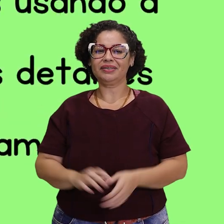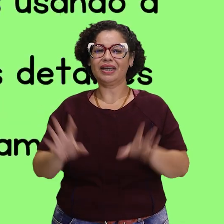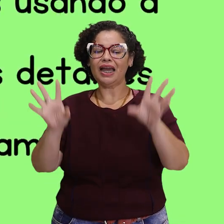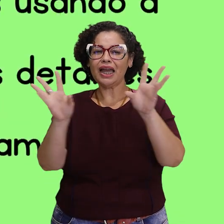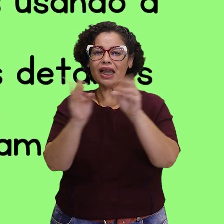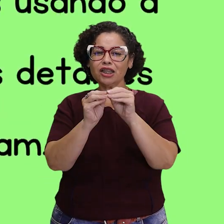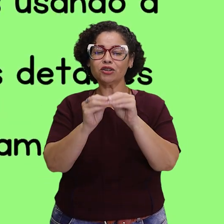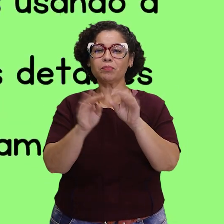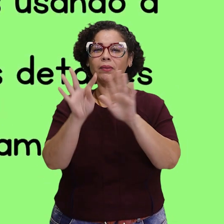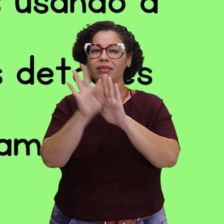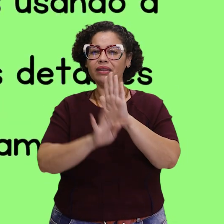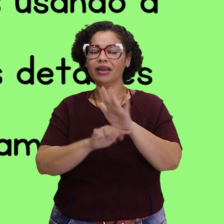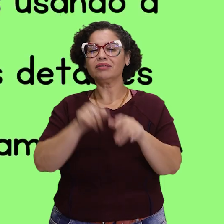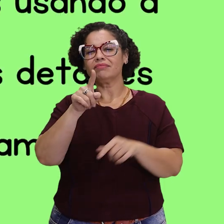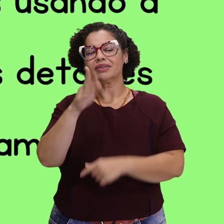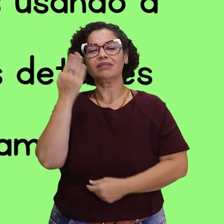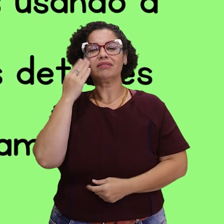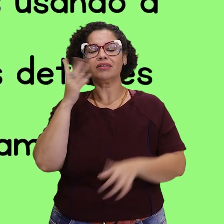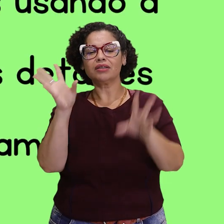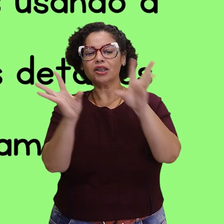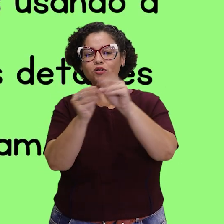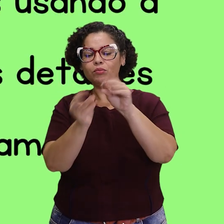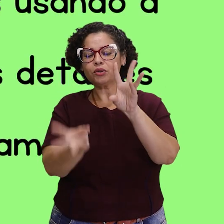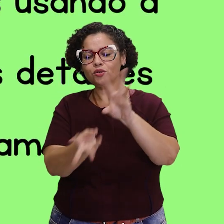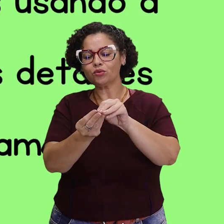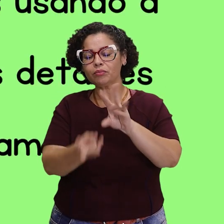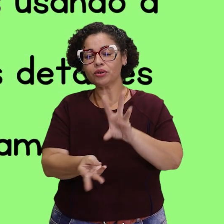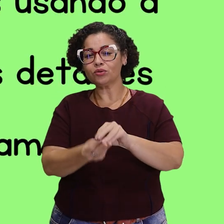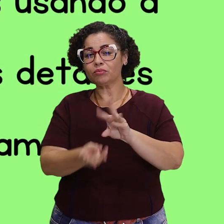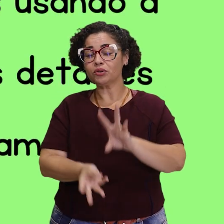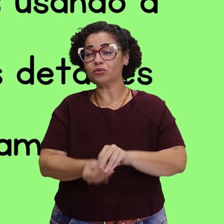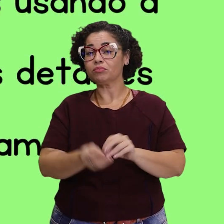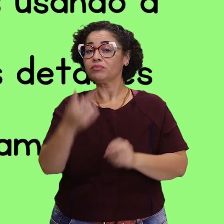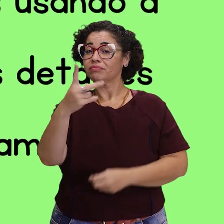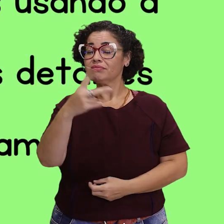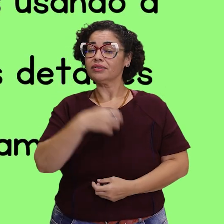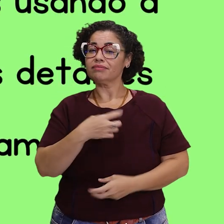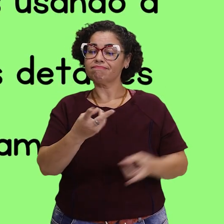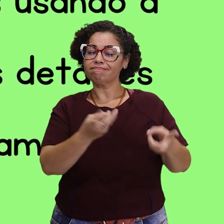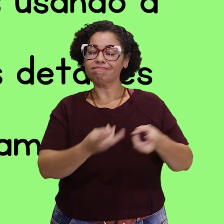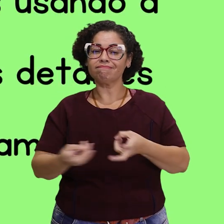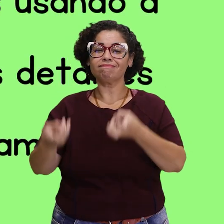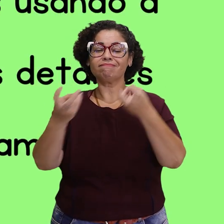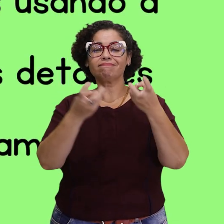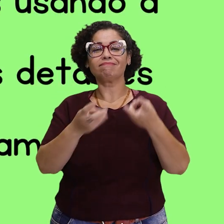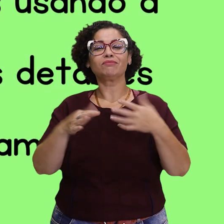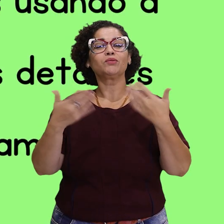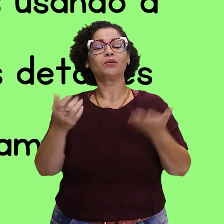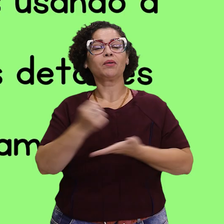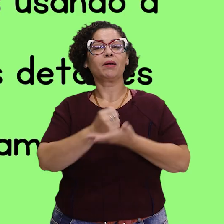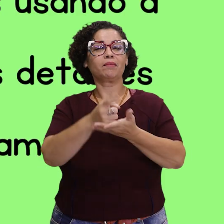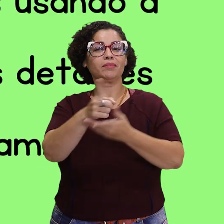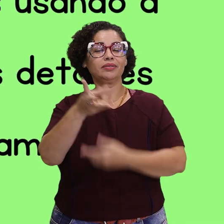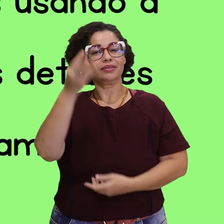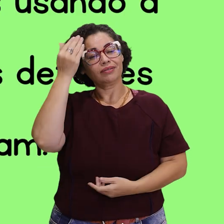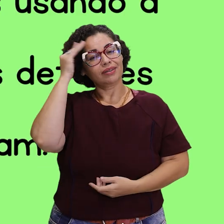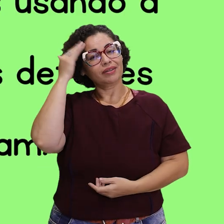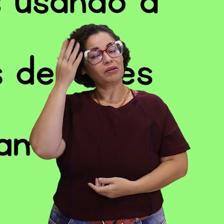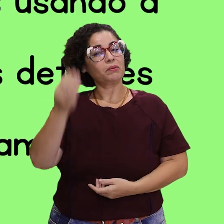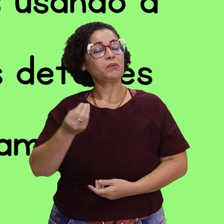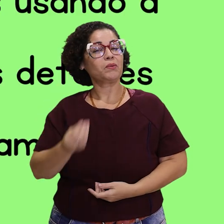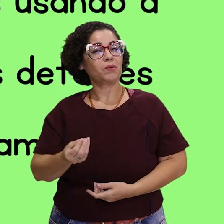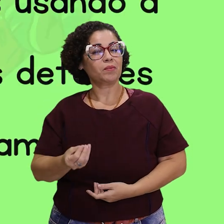o texto com suas próprias palavras, usando a ideia central e os detalhes que a